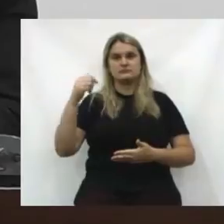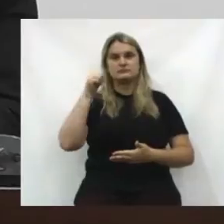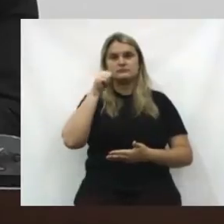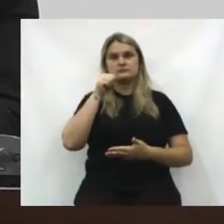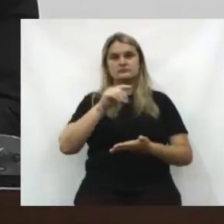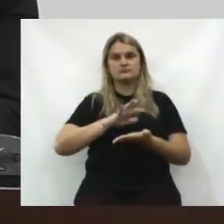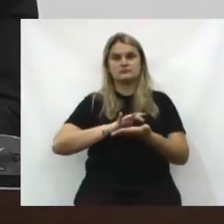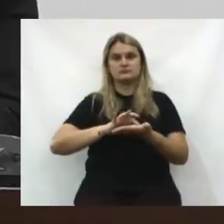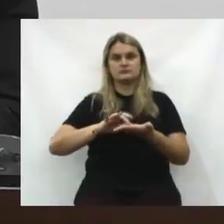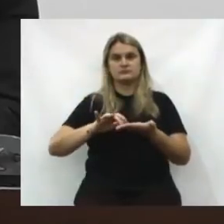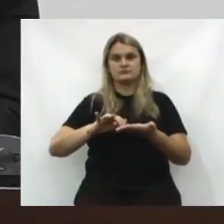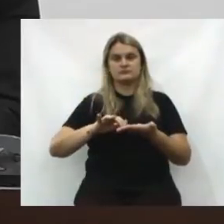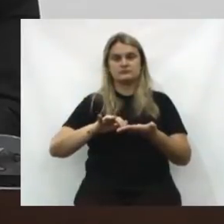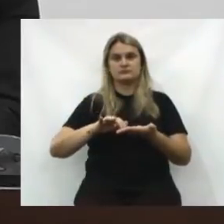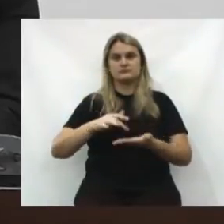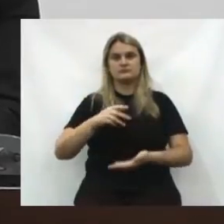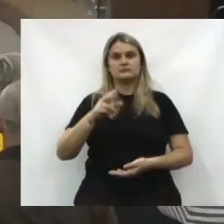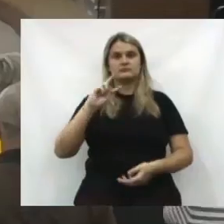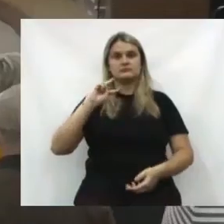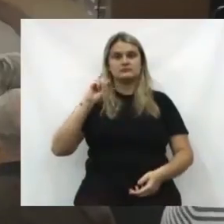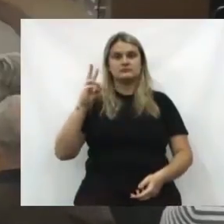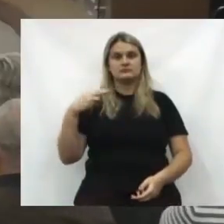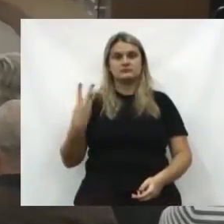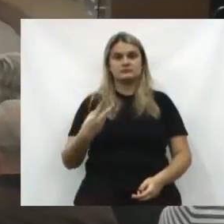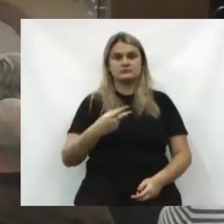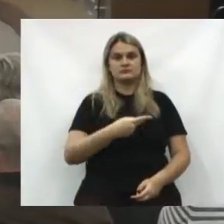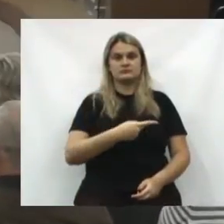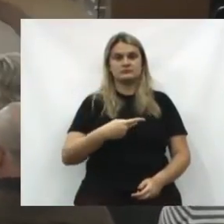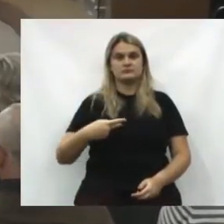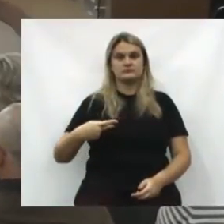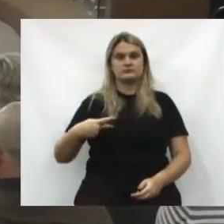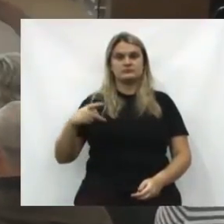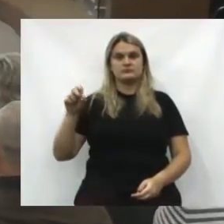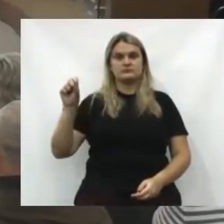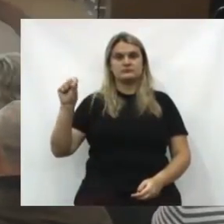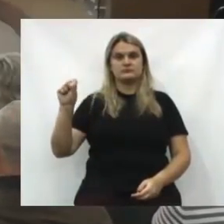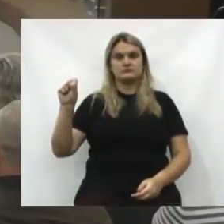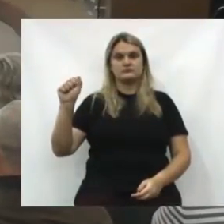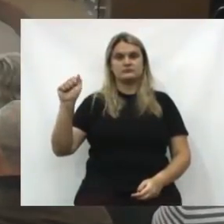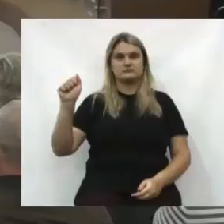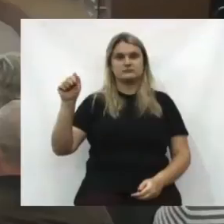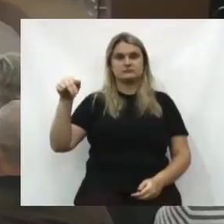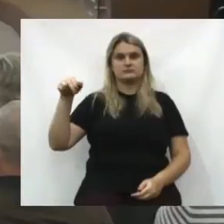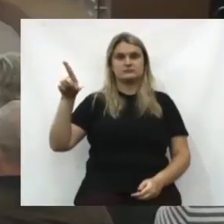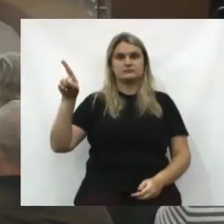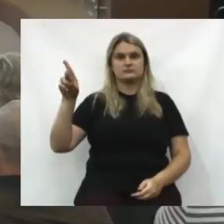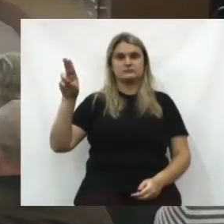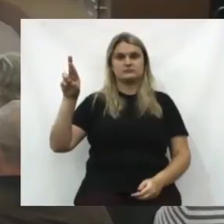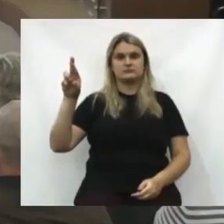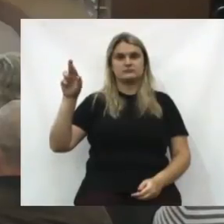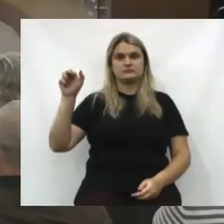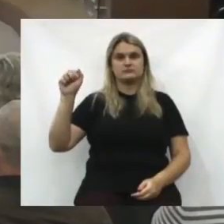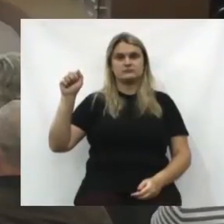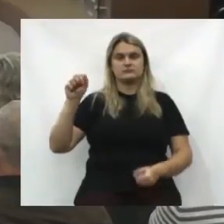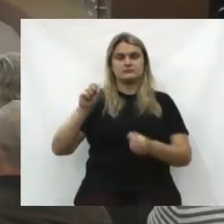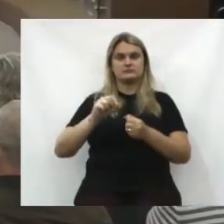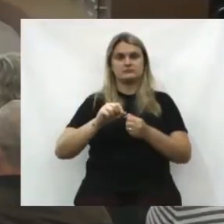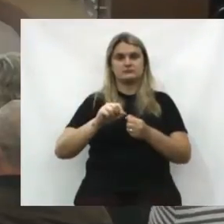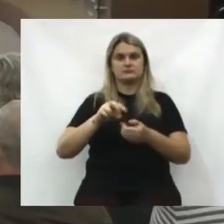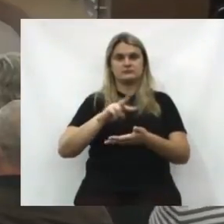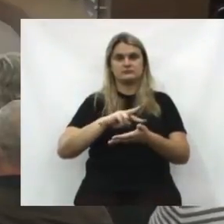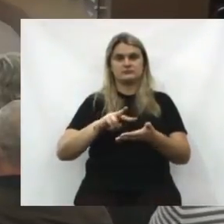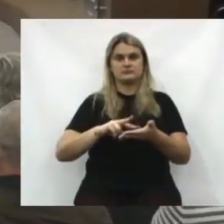Solicito a primeira secretária, vereadora pastora Sandra, para que proceda